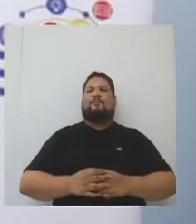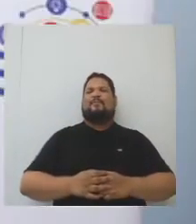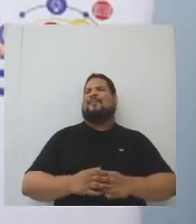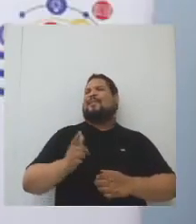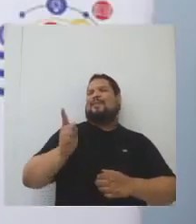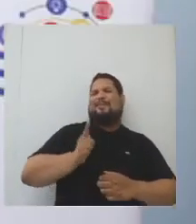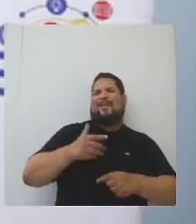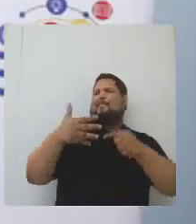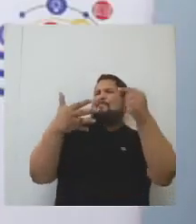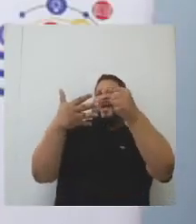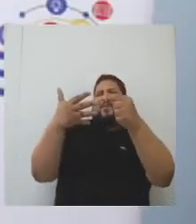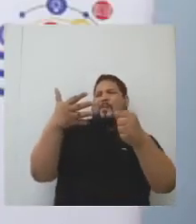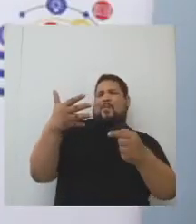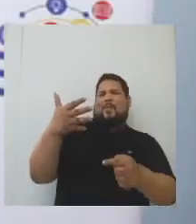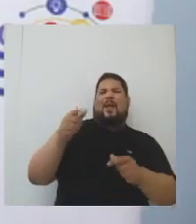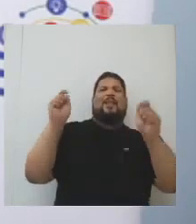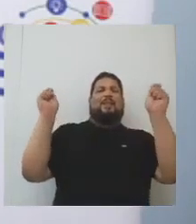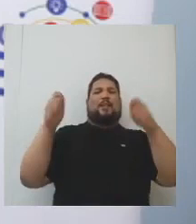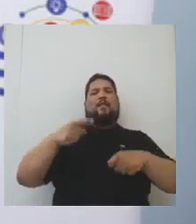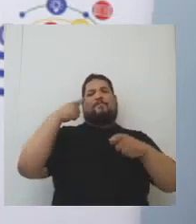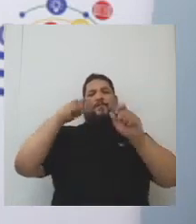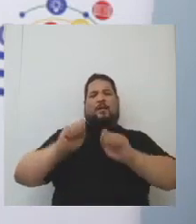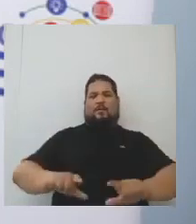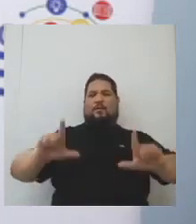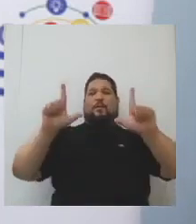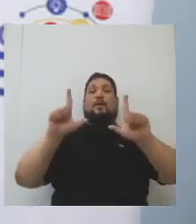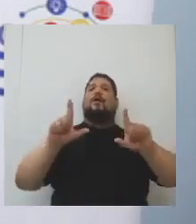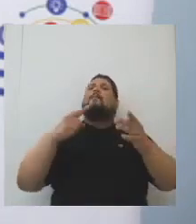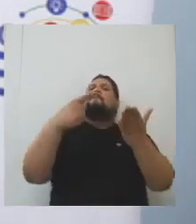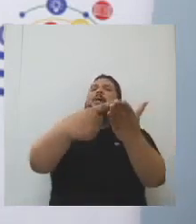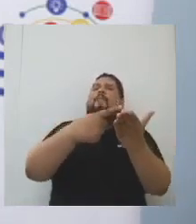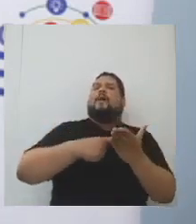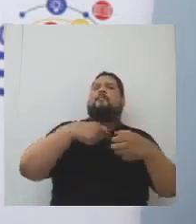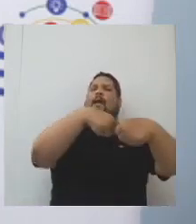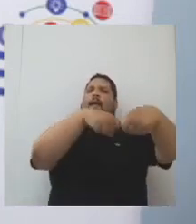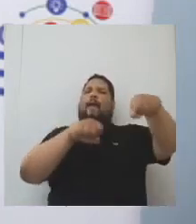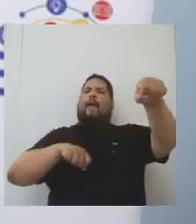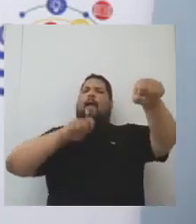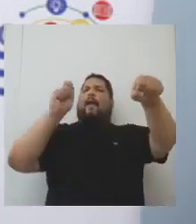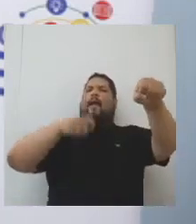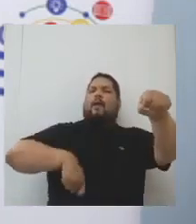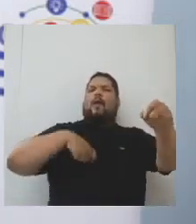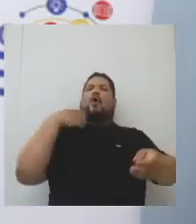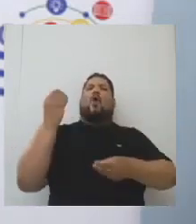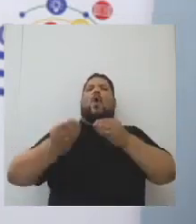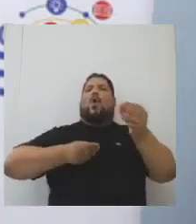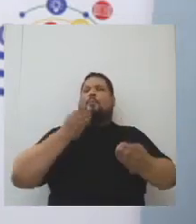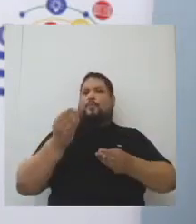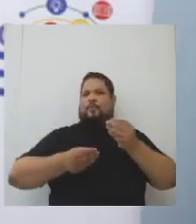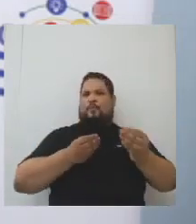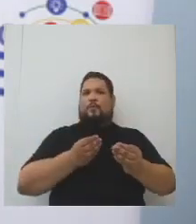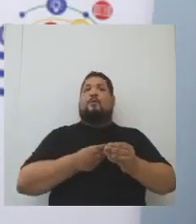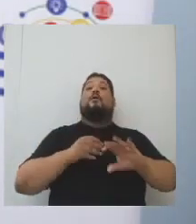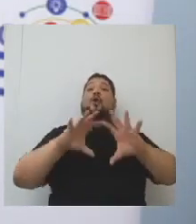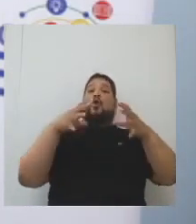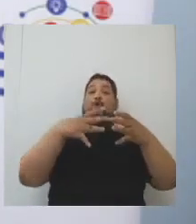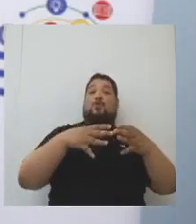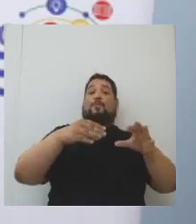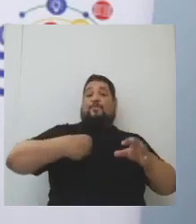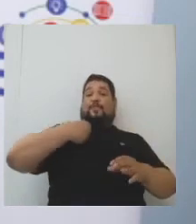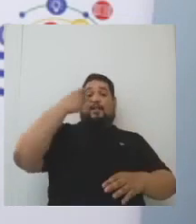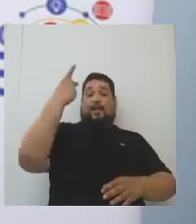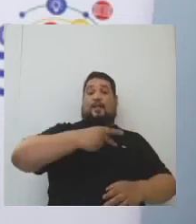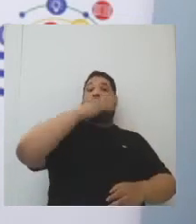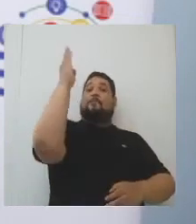coisa para se falar mais adiante. Então vamos seguir o seguinte. E os tratados, professor? No momento que as cortes estão vivendo dentro do